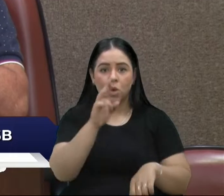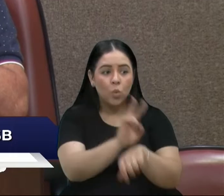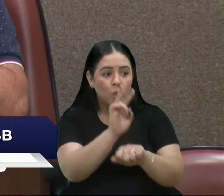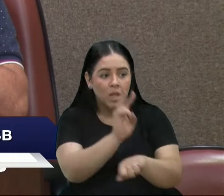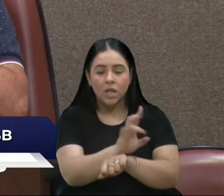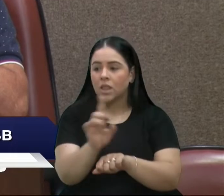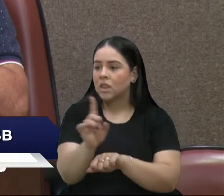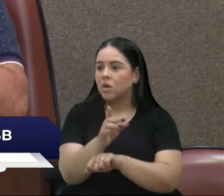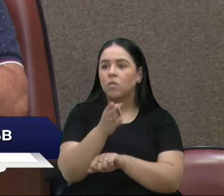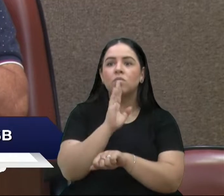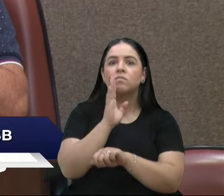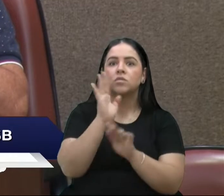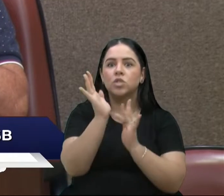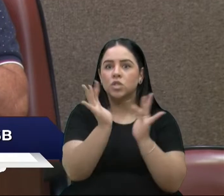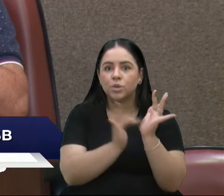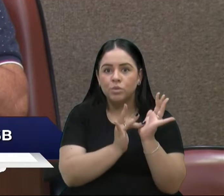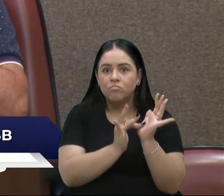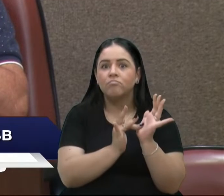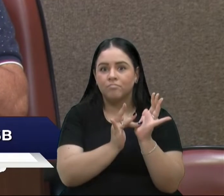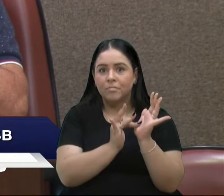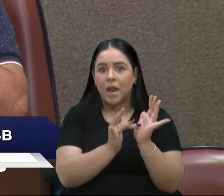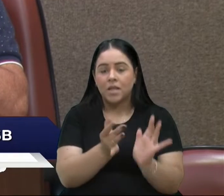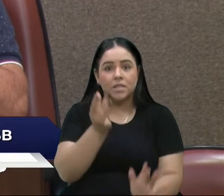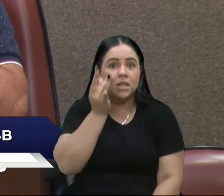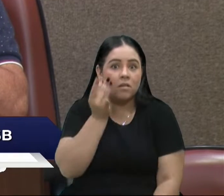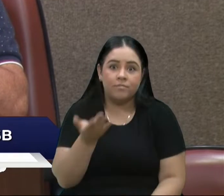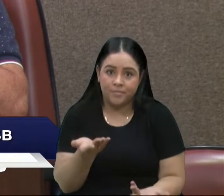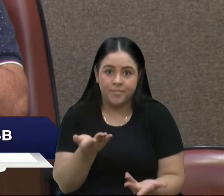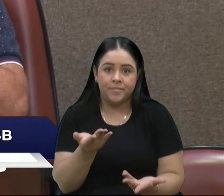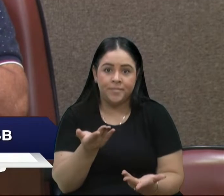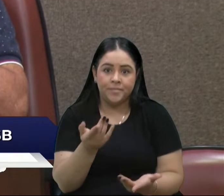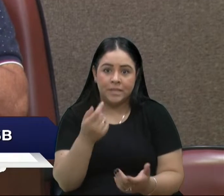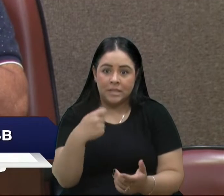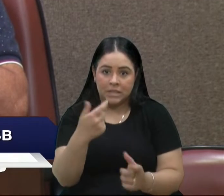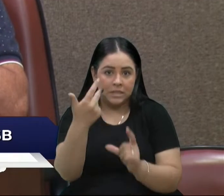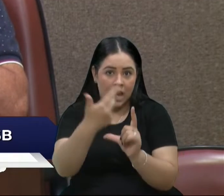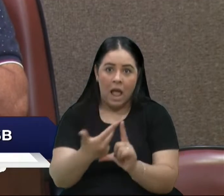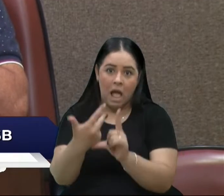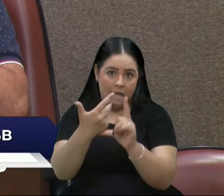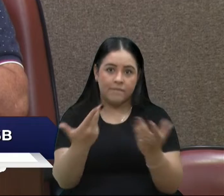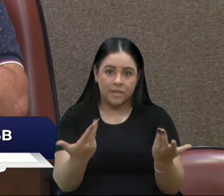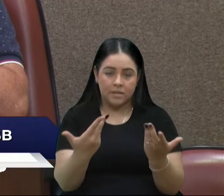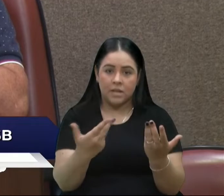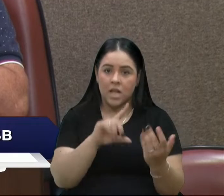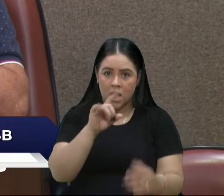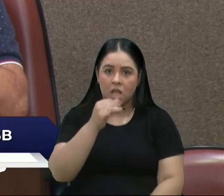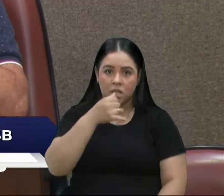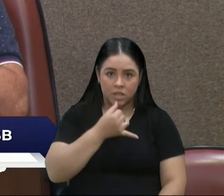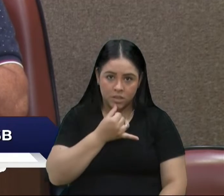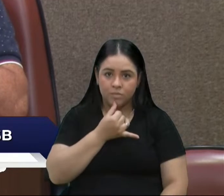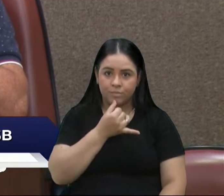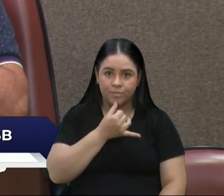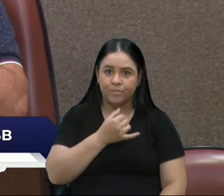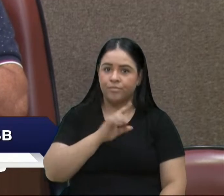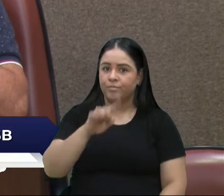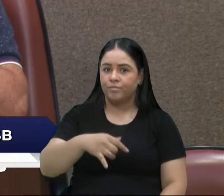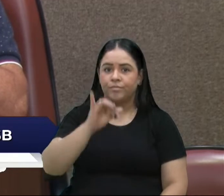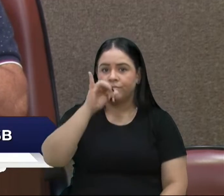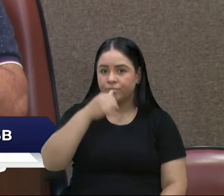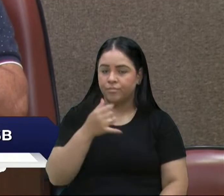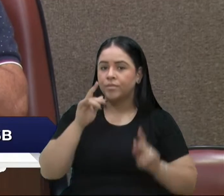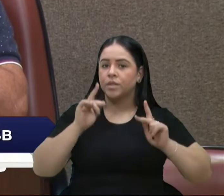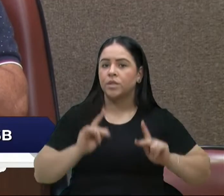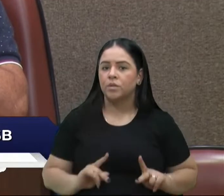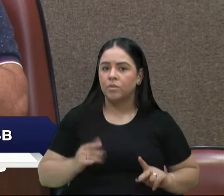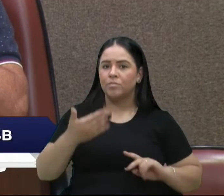queiram conhecer o menino Jesus pessoalmente, vou ter que gravar alguma coisa assim, né? Aliás, é muito triste as